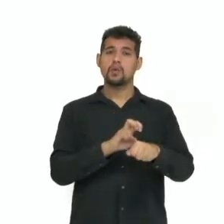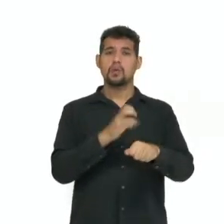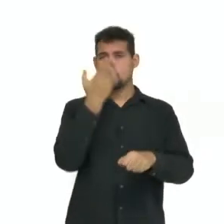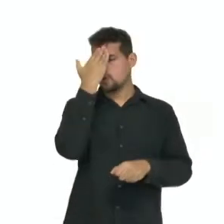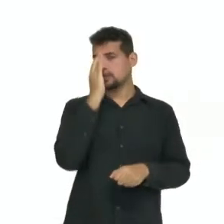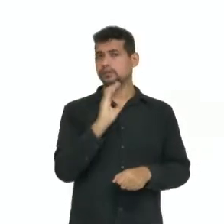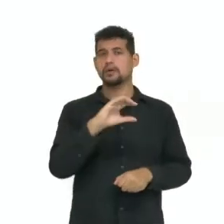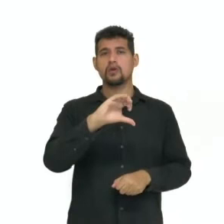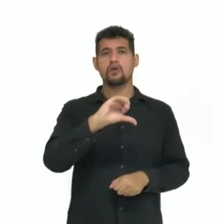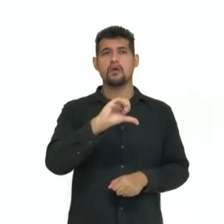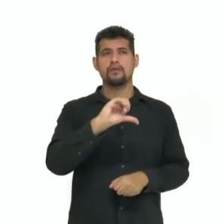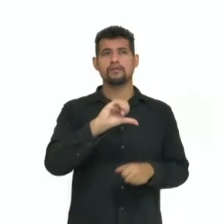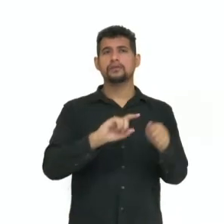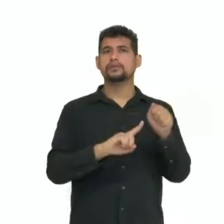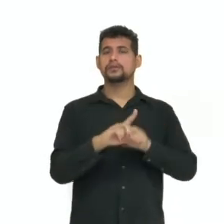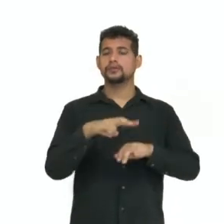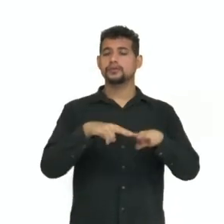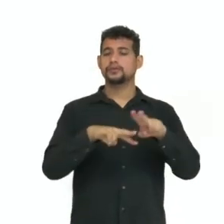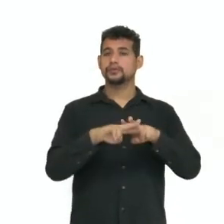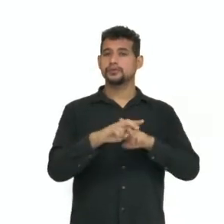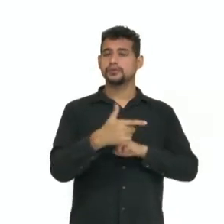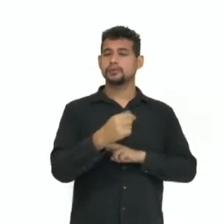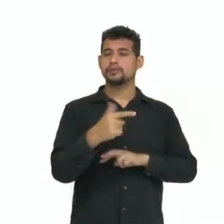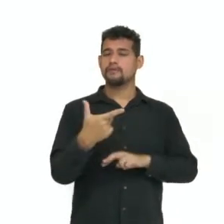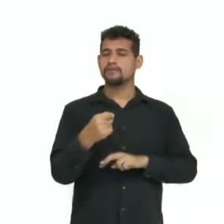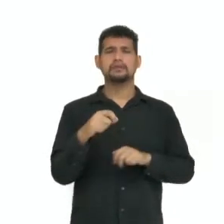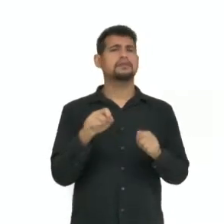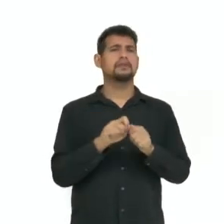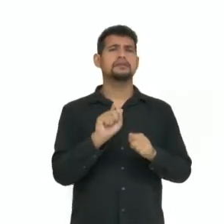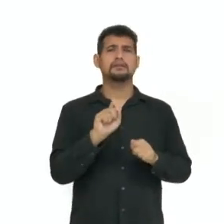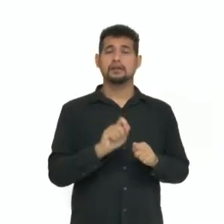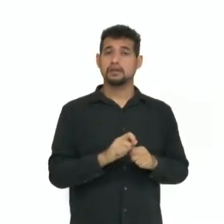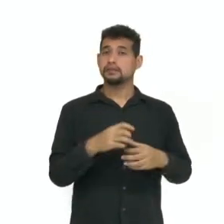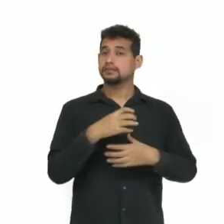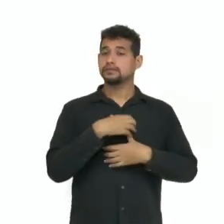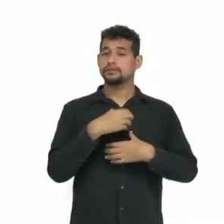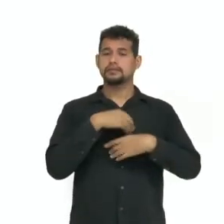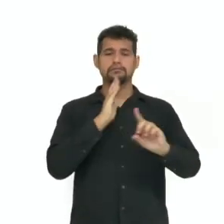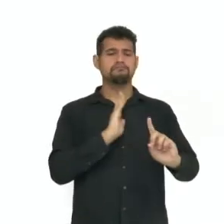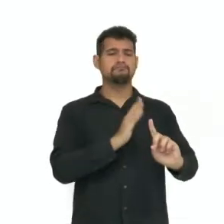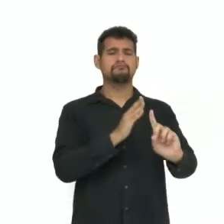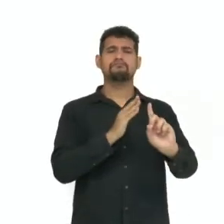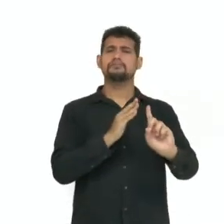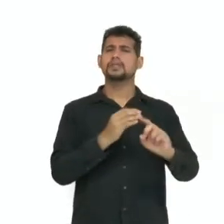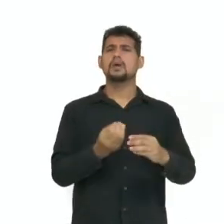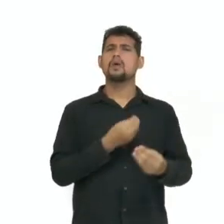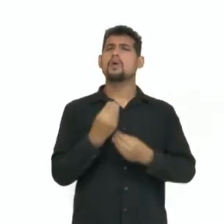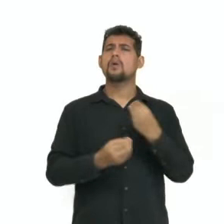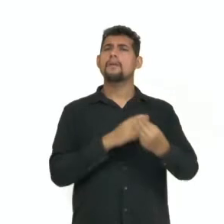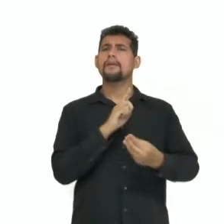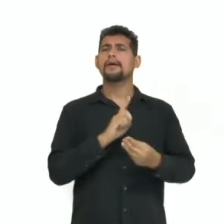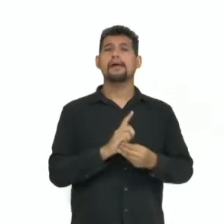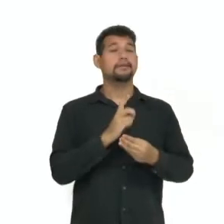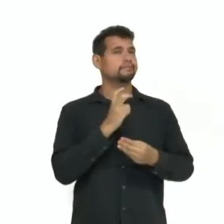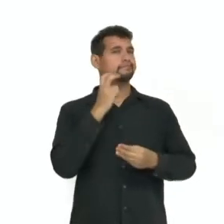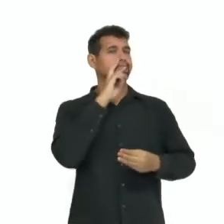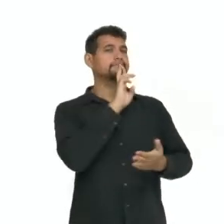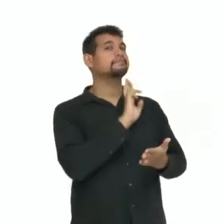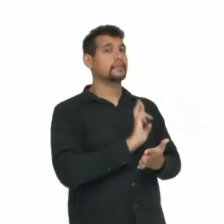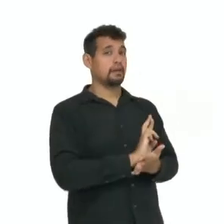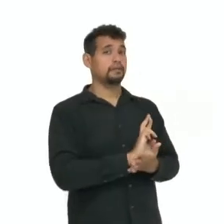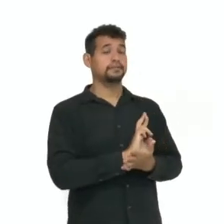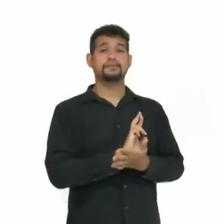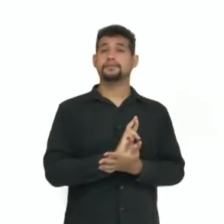de 2020. Ele permite que se saiba de forma direta como está a capacidade de